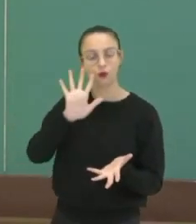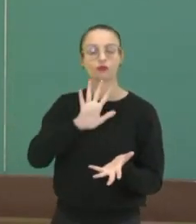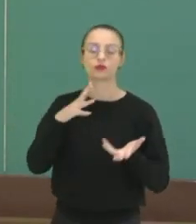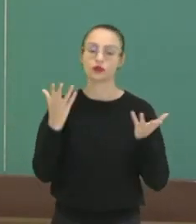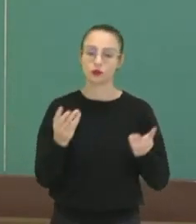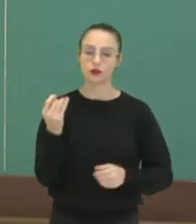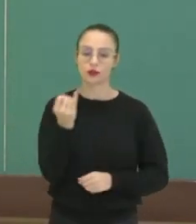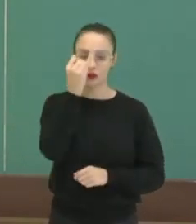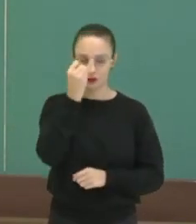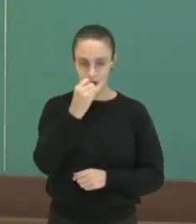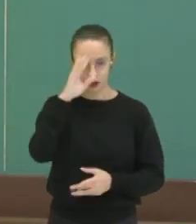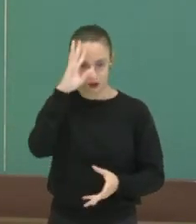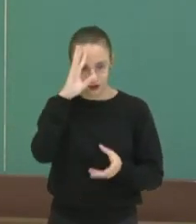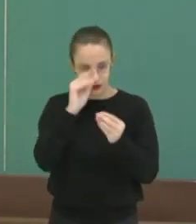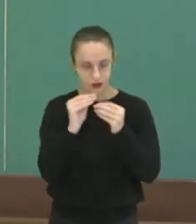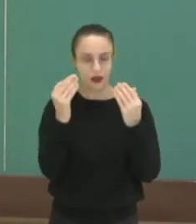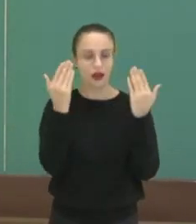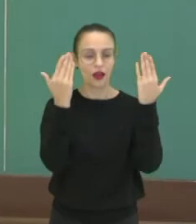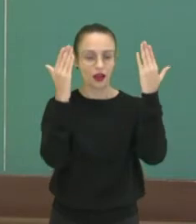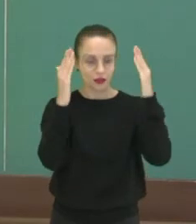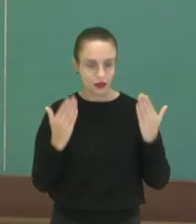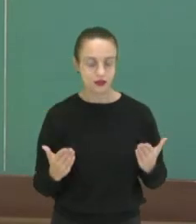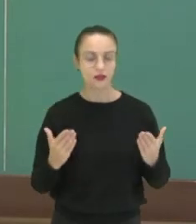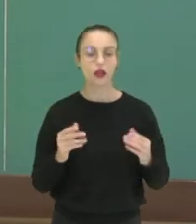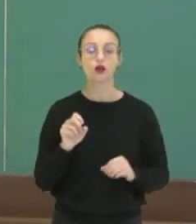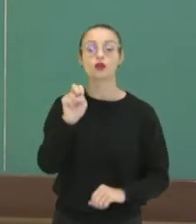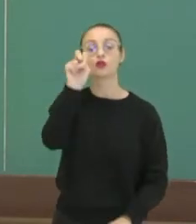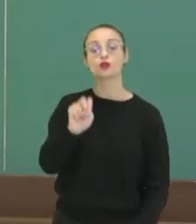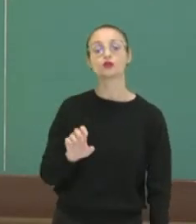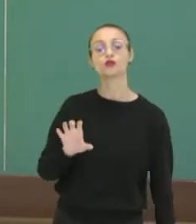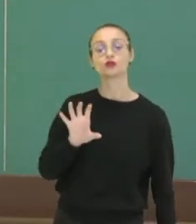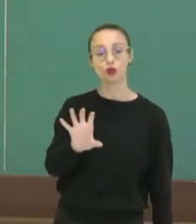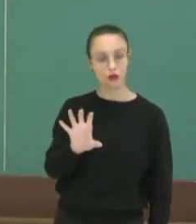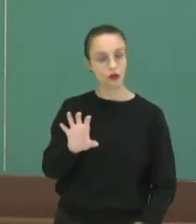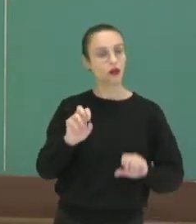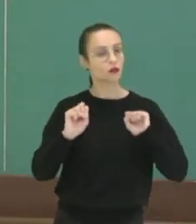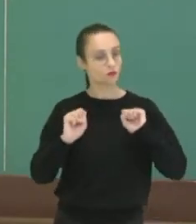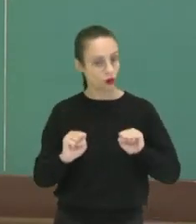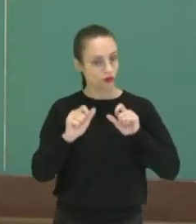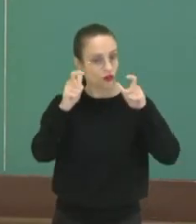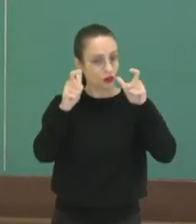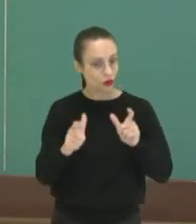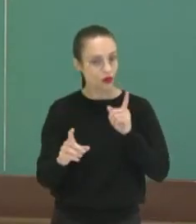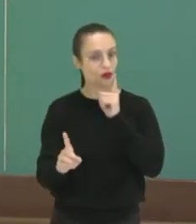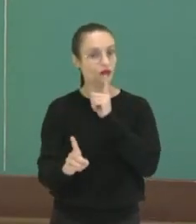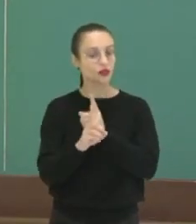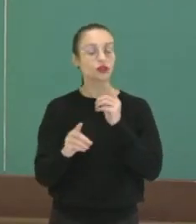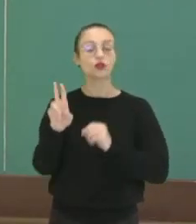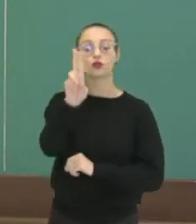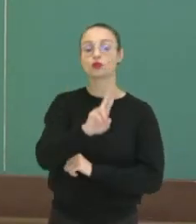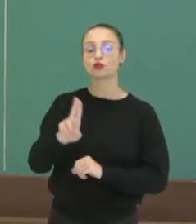gente analisar que a região sul do Brasil pode ser localizada